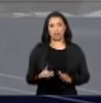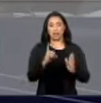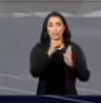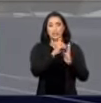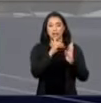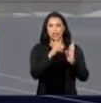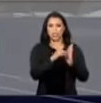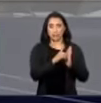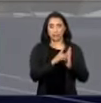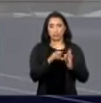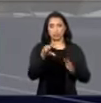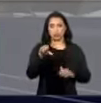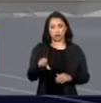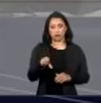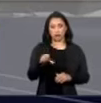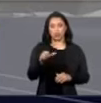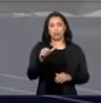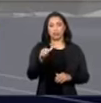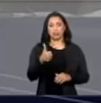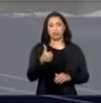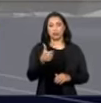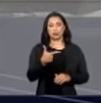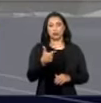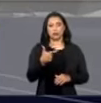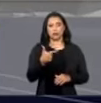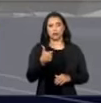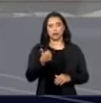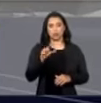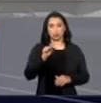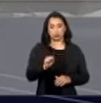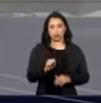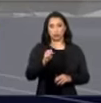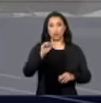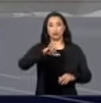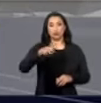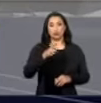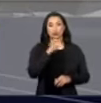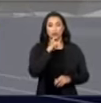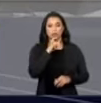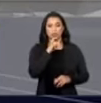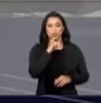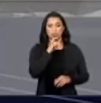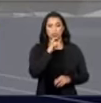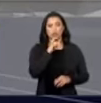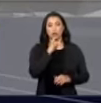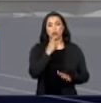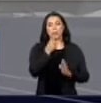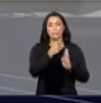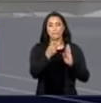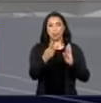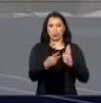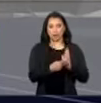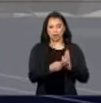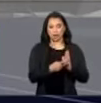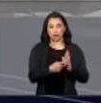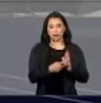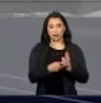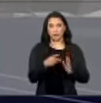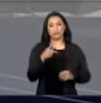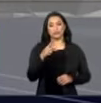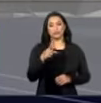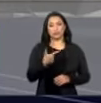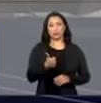9919 de 2019, de 18 de julho, e na portaria 1576, editada pelo ministro